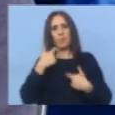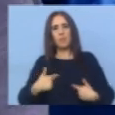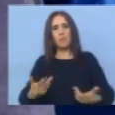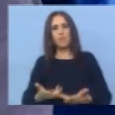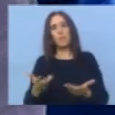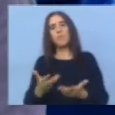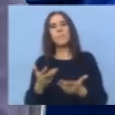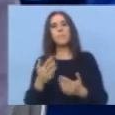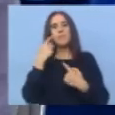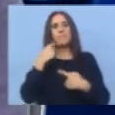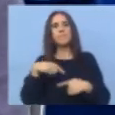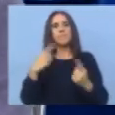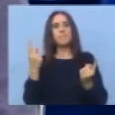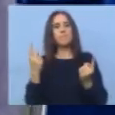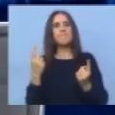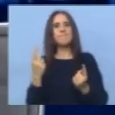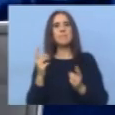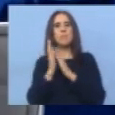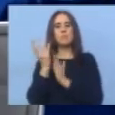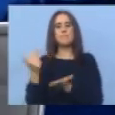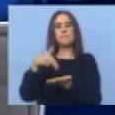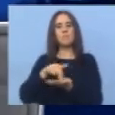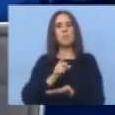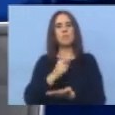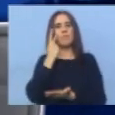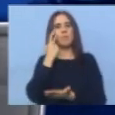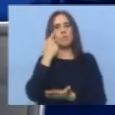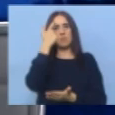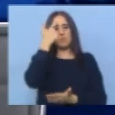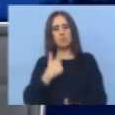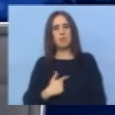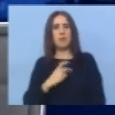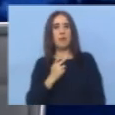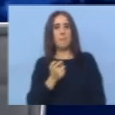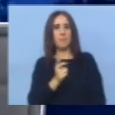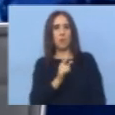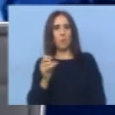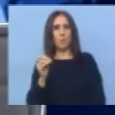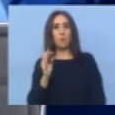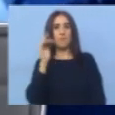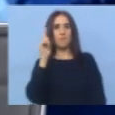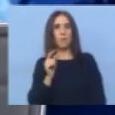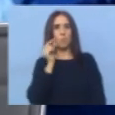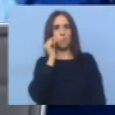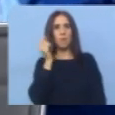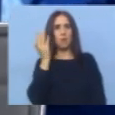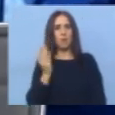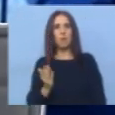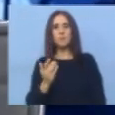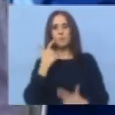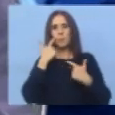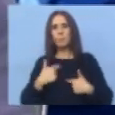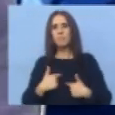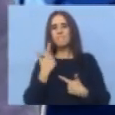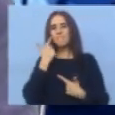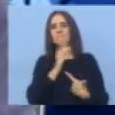revela-nos qual é o lugar que Deus ocupa na vida de Abraão, e por isso ele é o pai na fé, dito assim, mas revela-nos também qual é o lugar que o ser humano ocupa